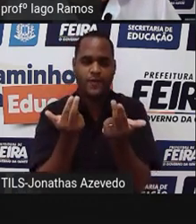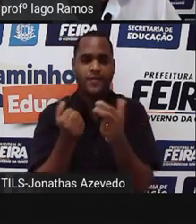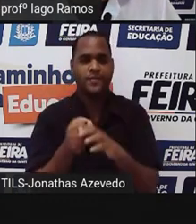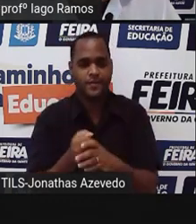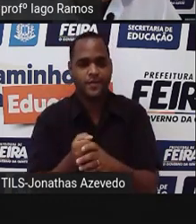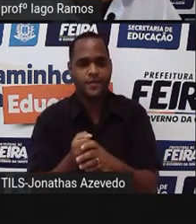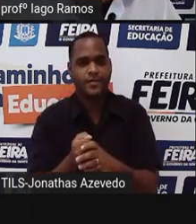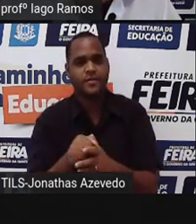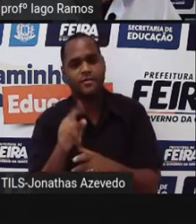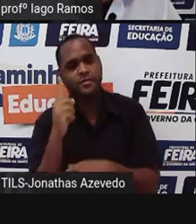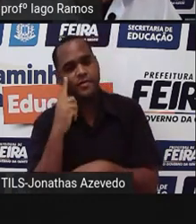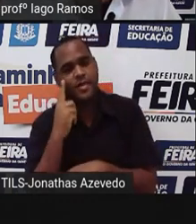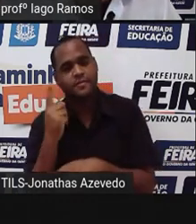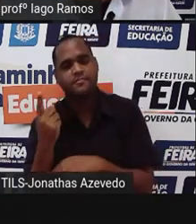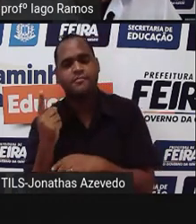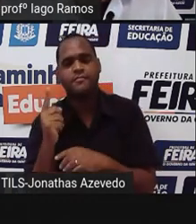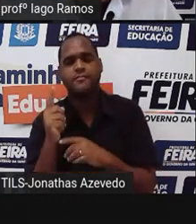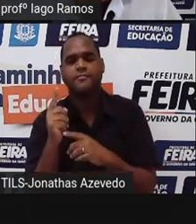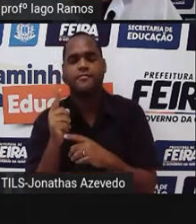ali, ó,